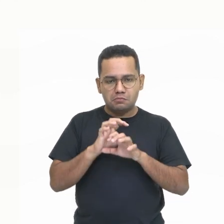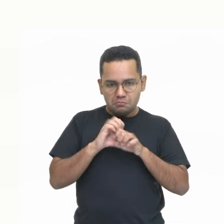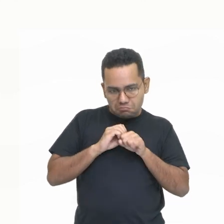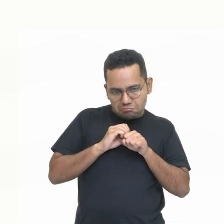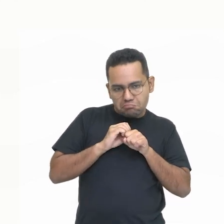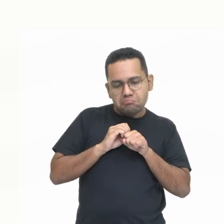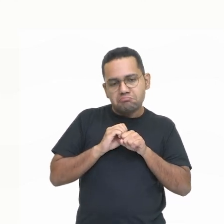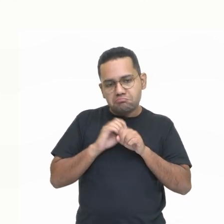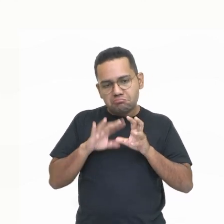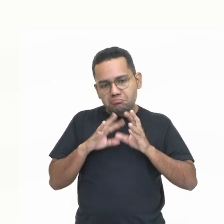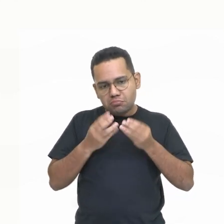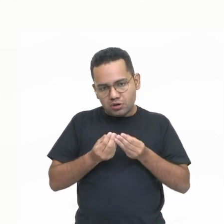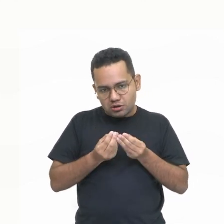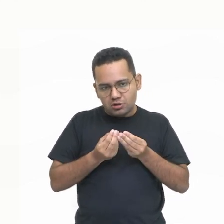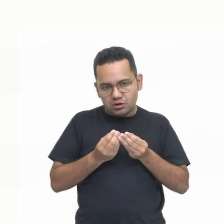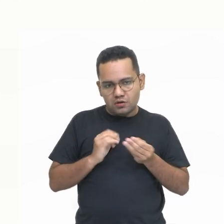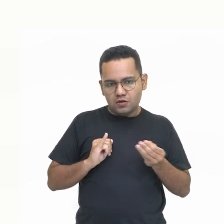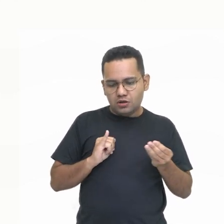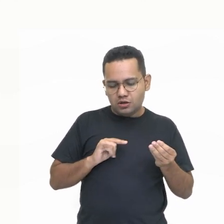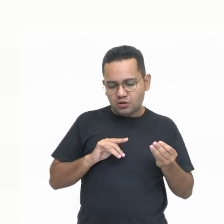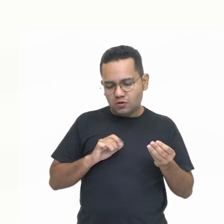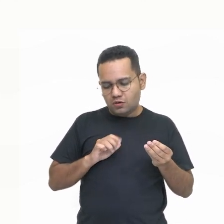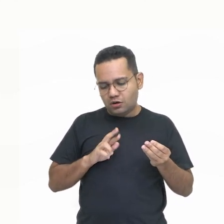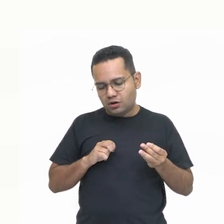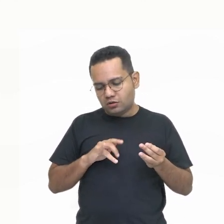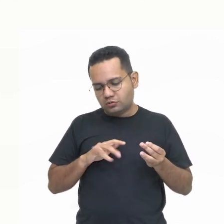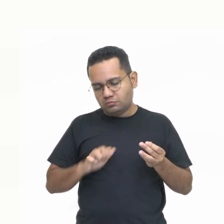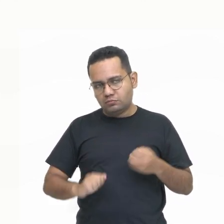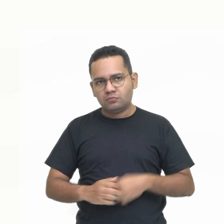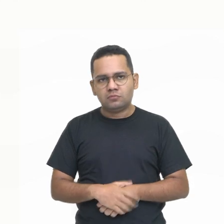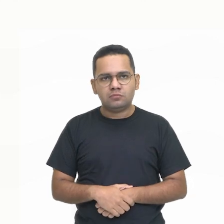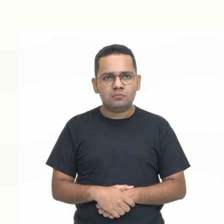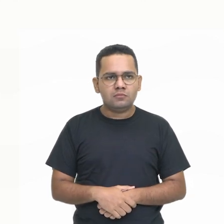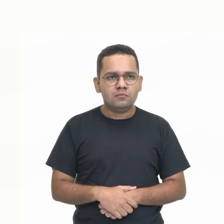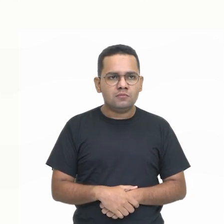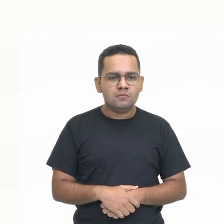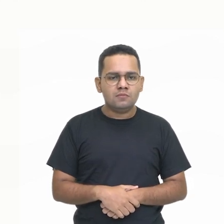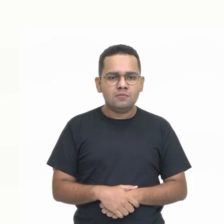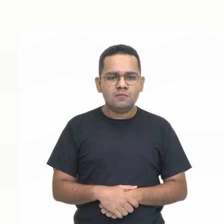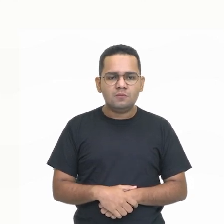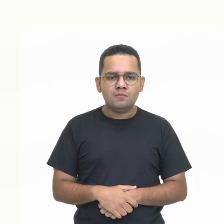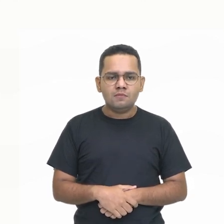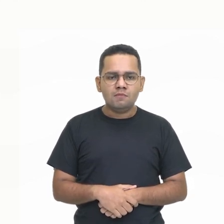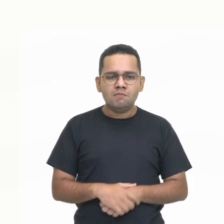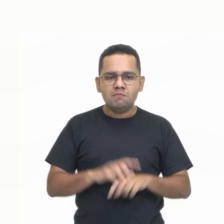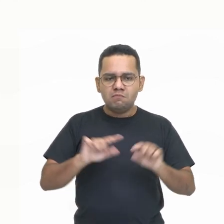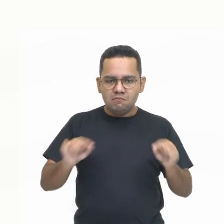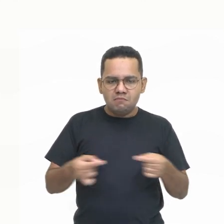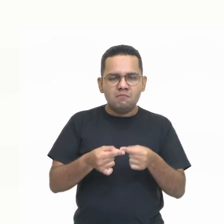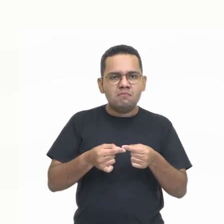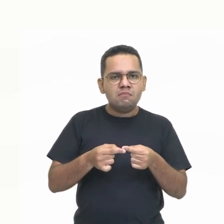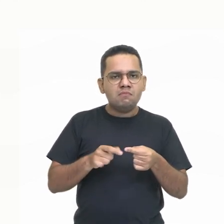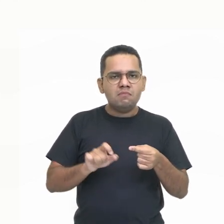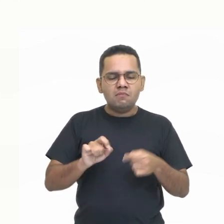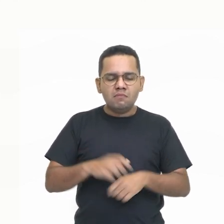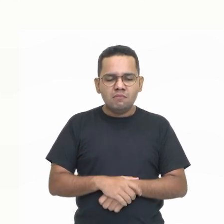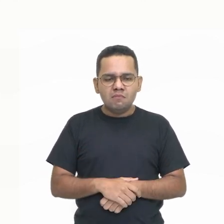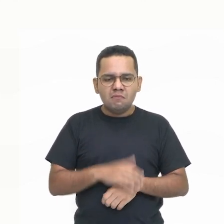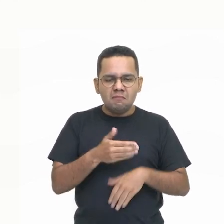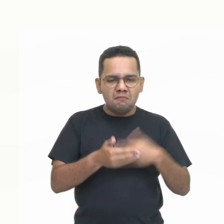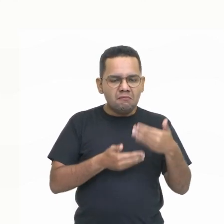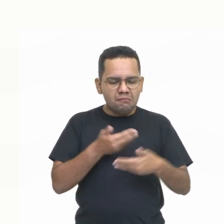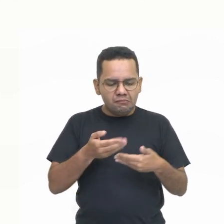uma substância inorgânica que vai ser aí utilizada por todo esse processo para